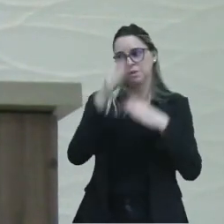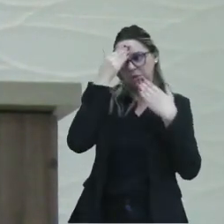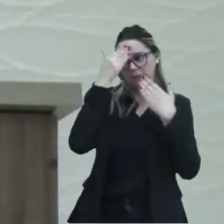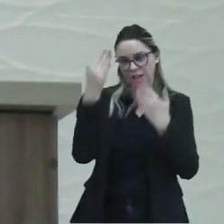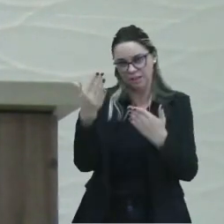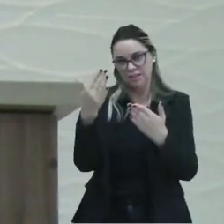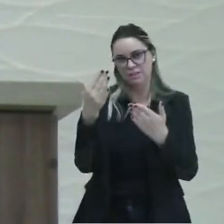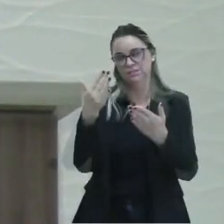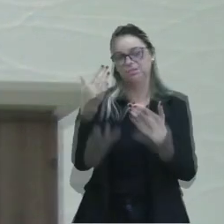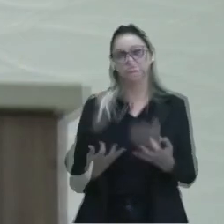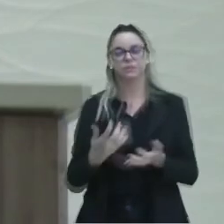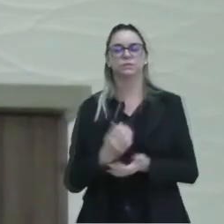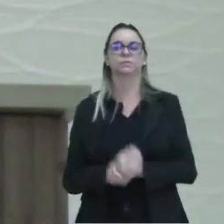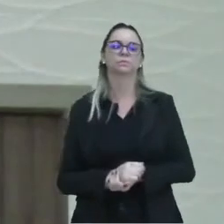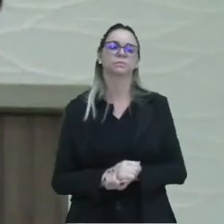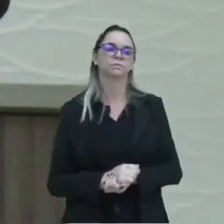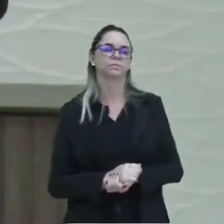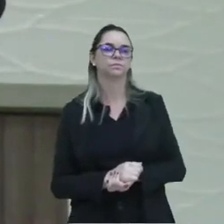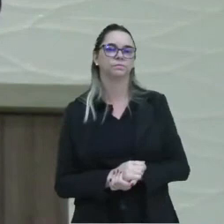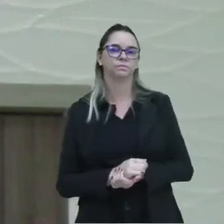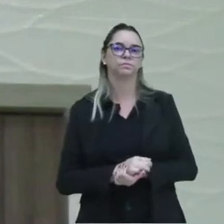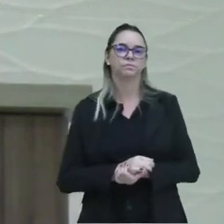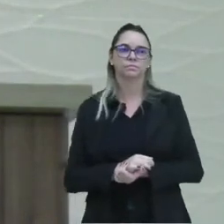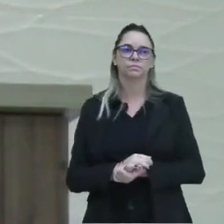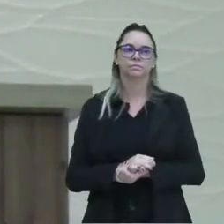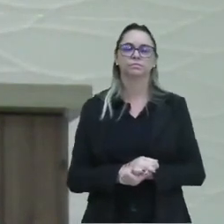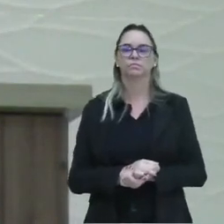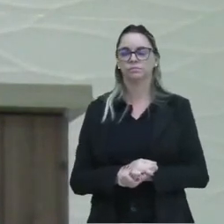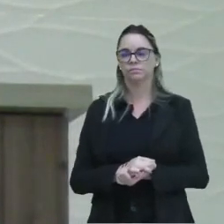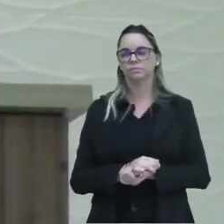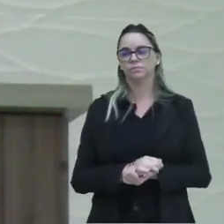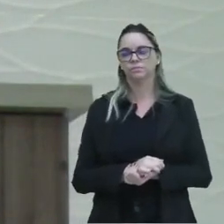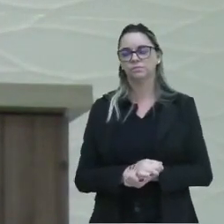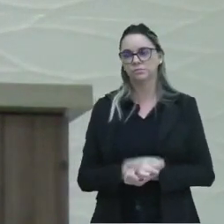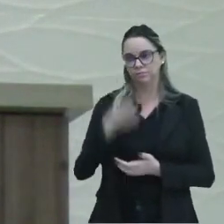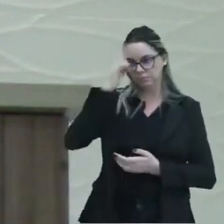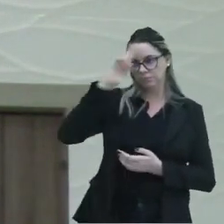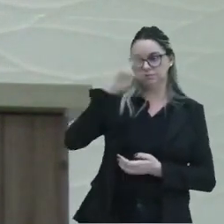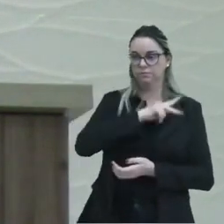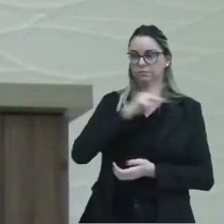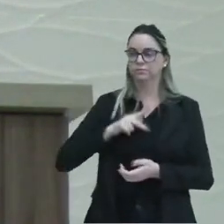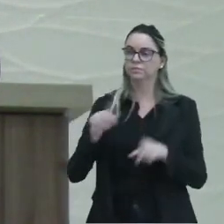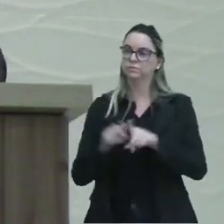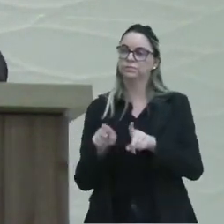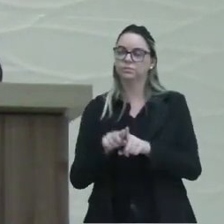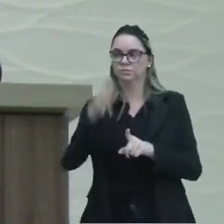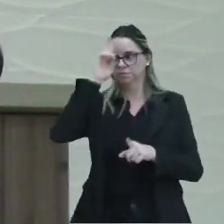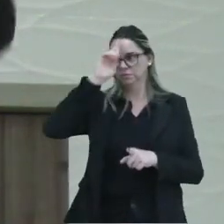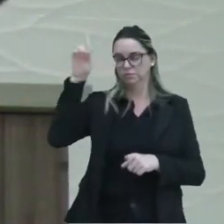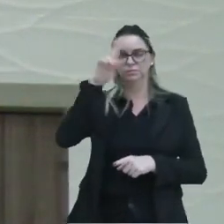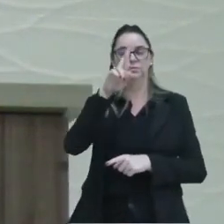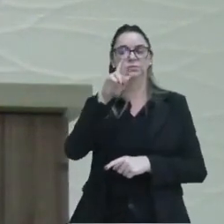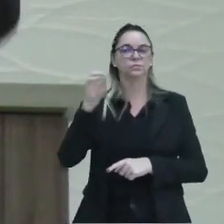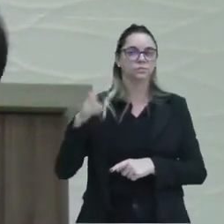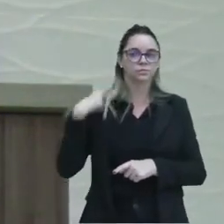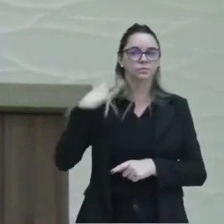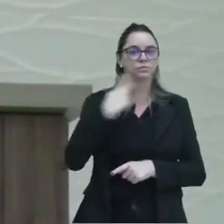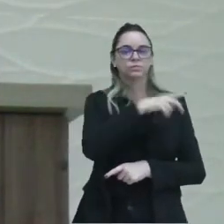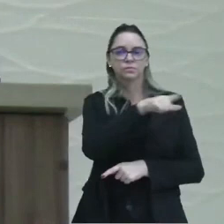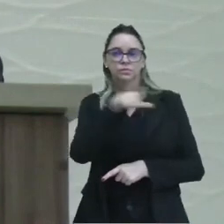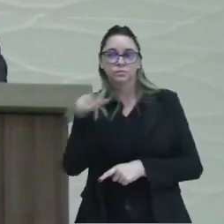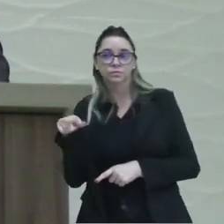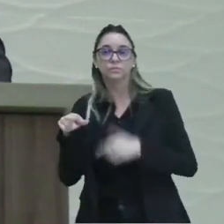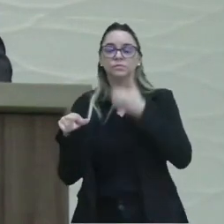tolerância e muito obrigado. Senhor presidente, senhoras e senhores vereadores, vereadoras, todos aqueles que nos